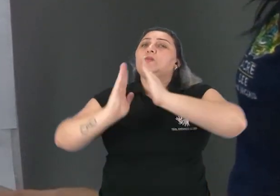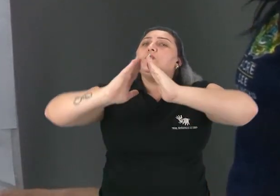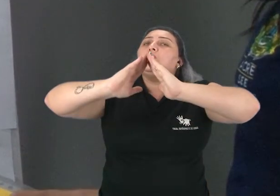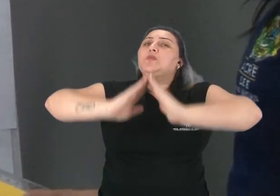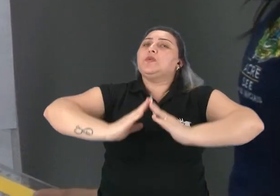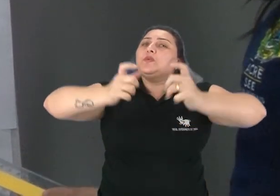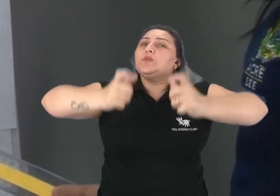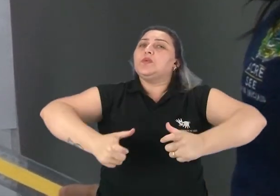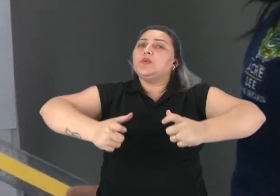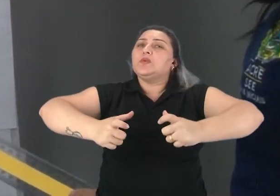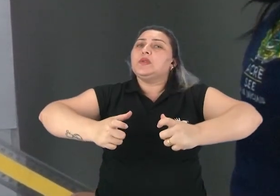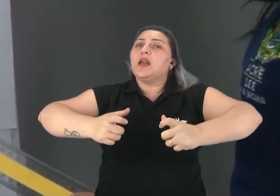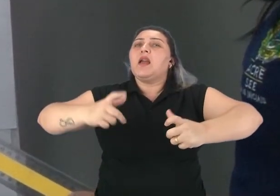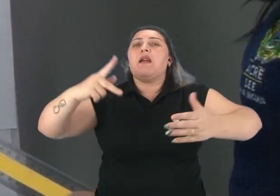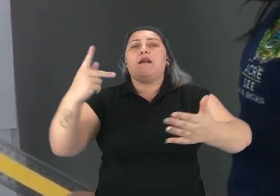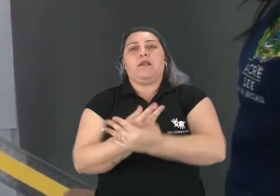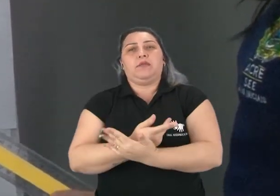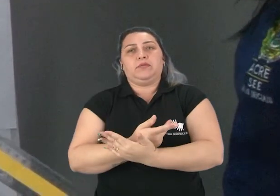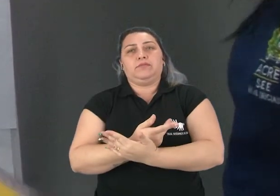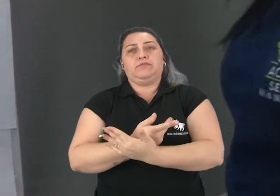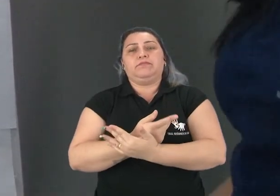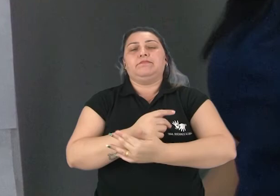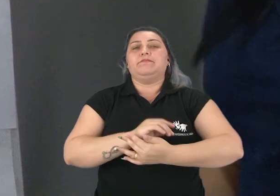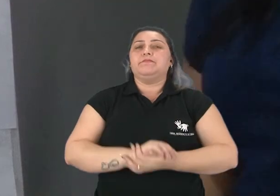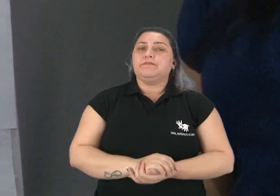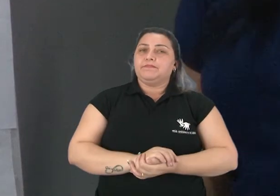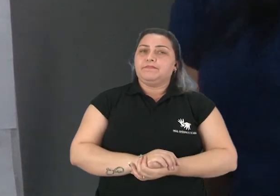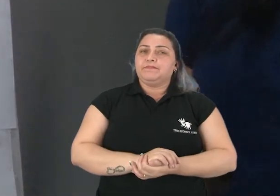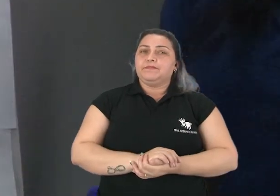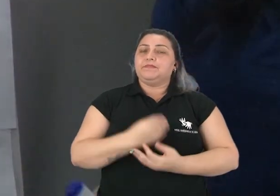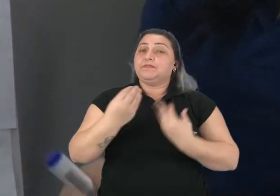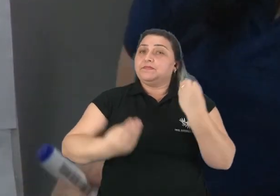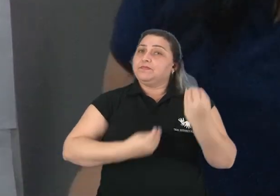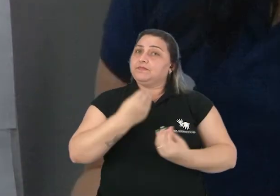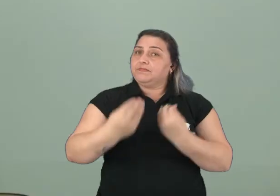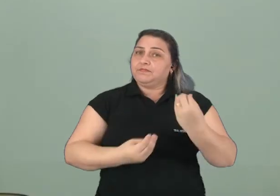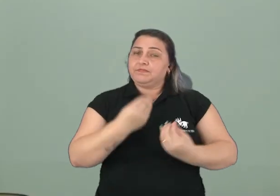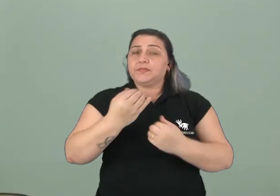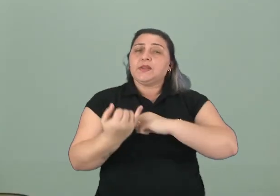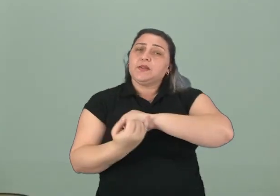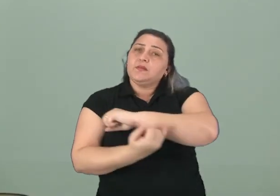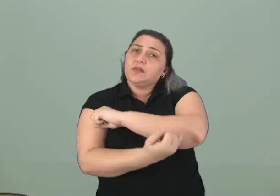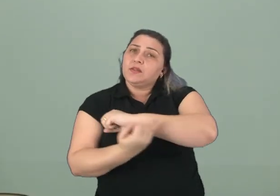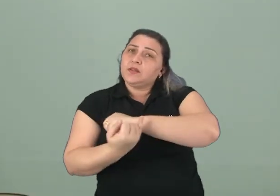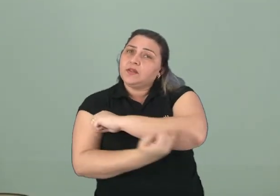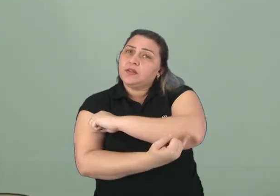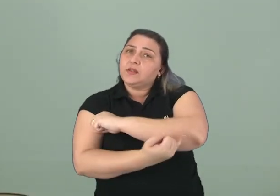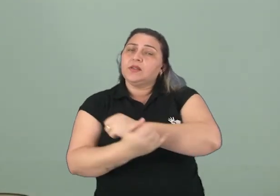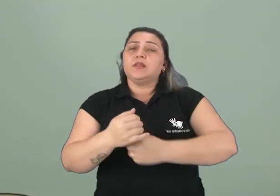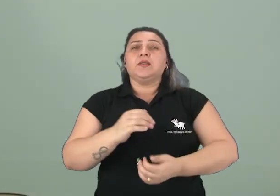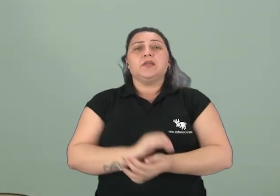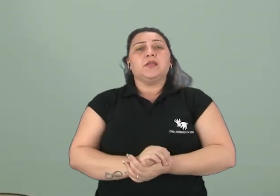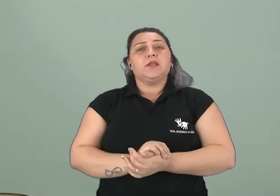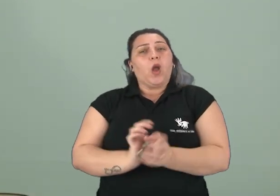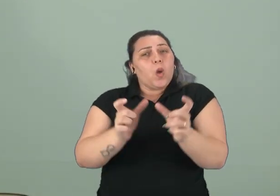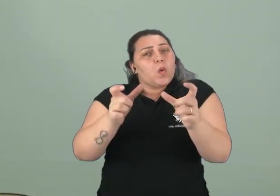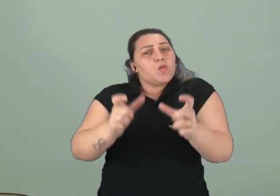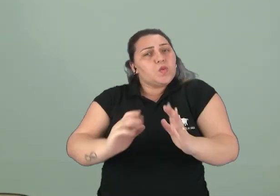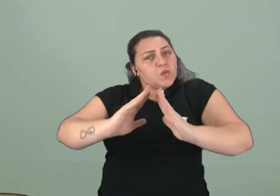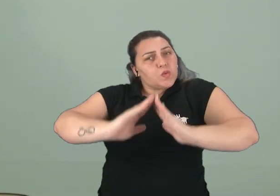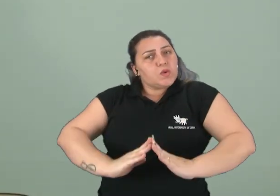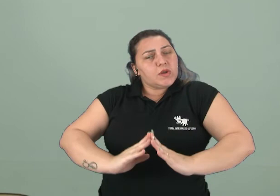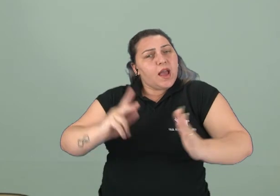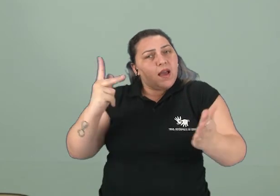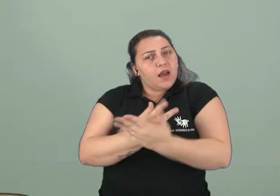infraestrutura e ocupação irregular. Quando eu falo em infraestrutura e ocupação